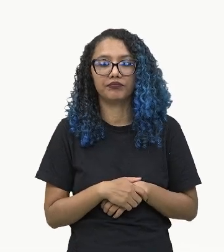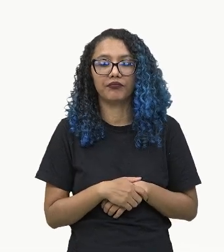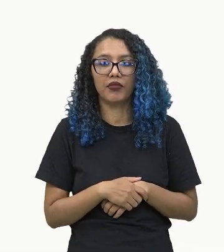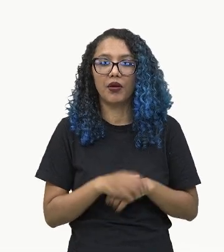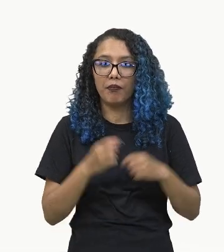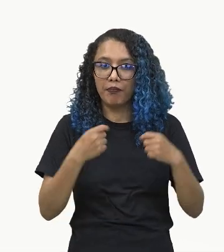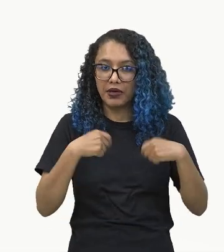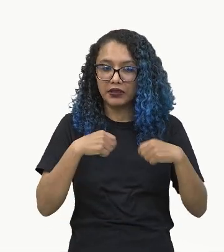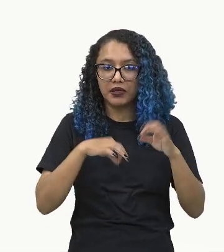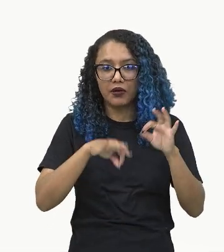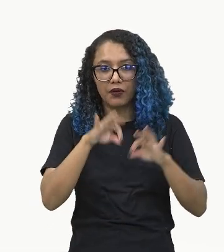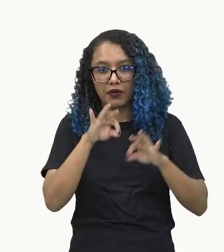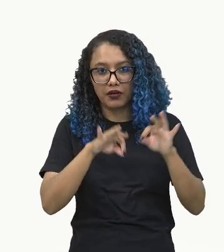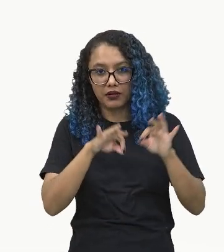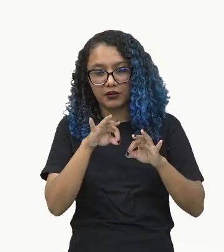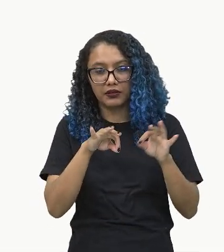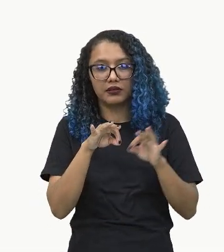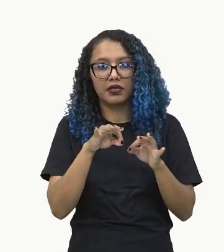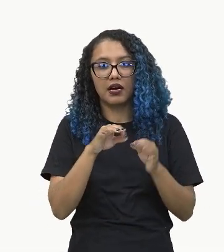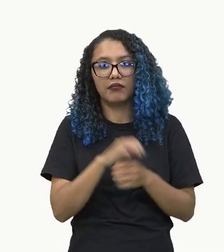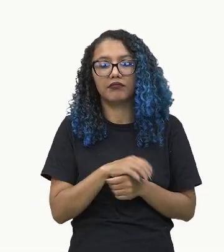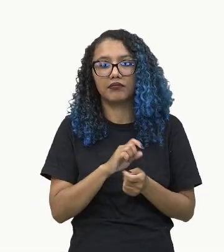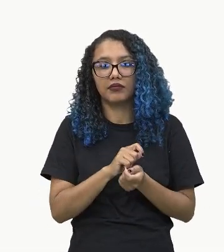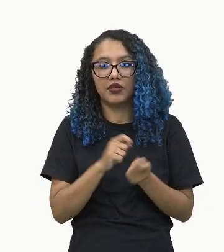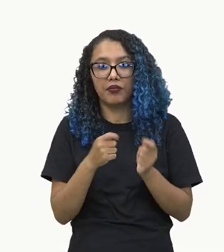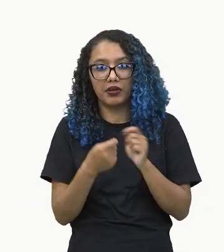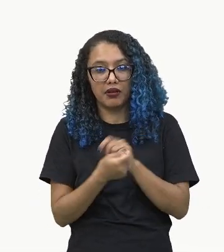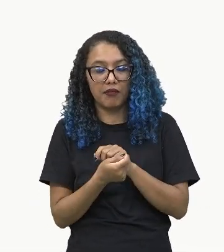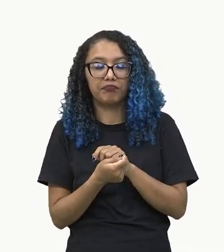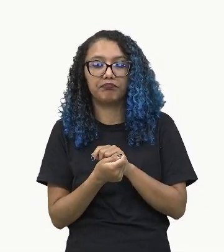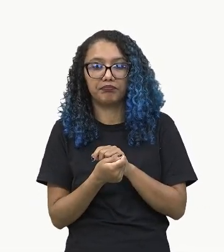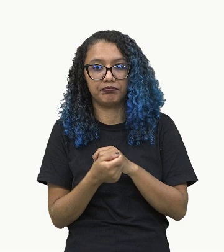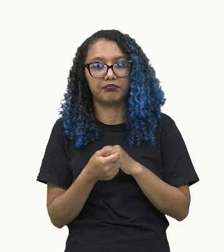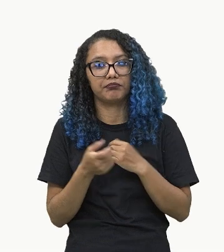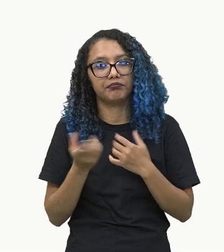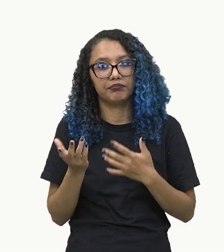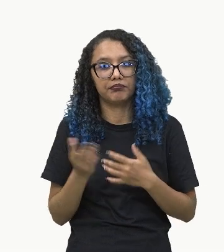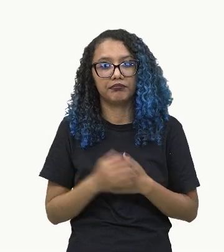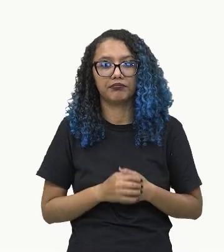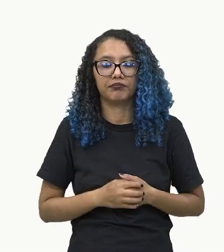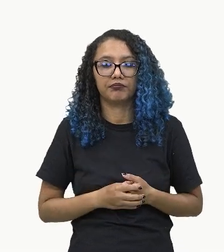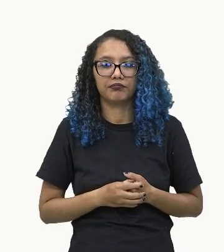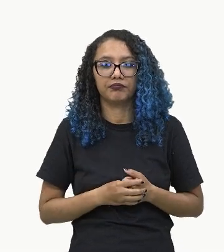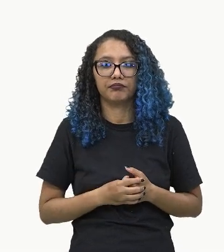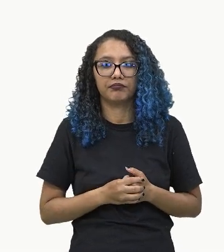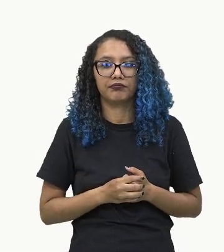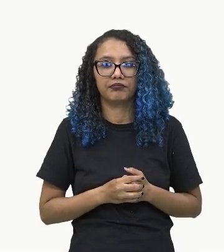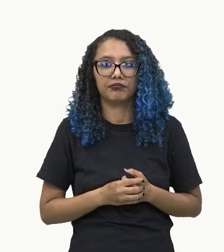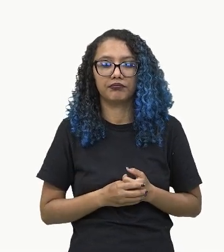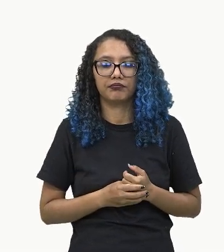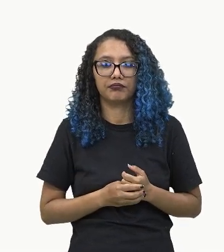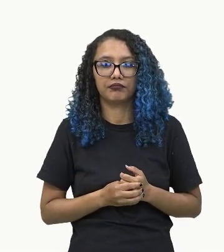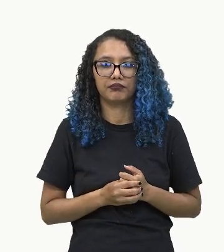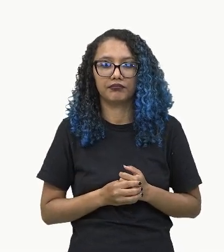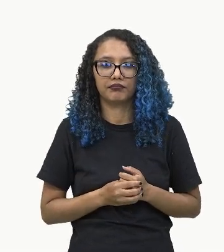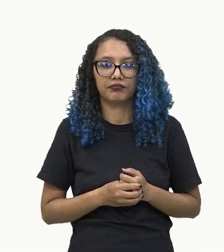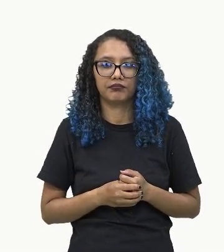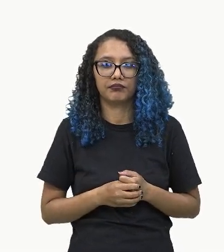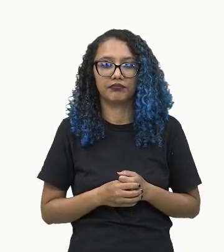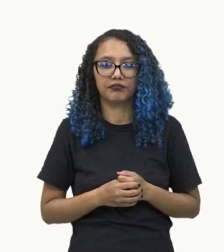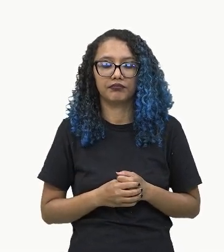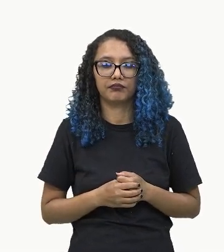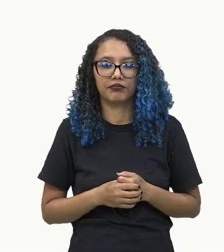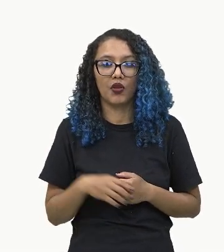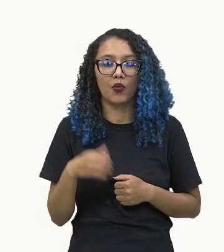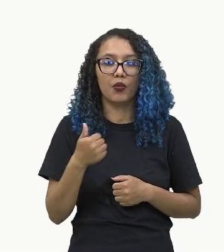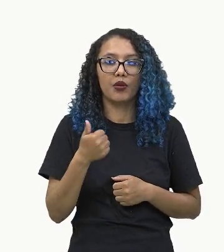eles para o produto da soma pela diferença. Então vamos lá, vamos fazer igual como a gente fez agora há pouco. Quem